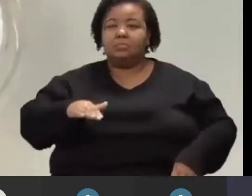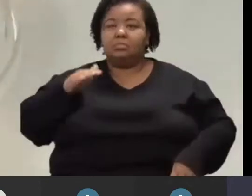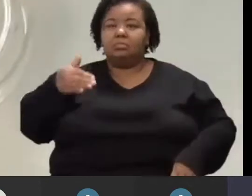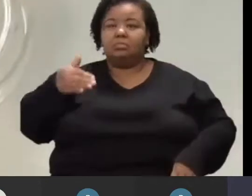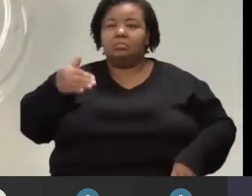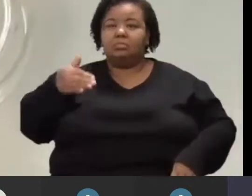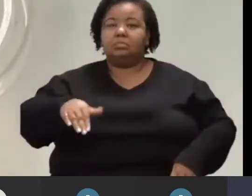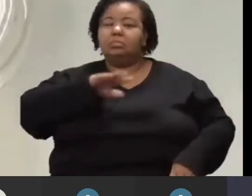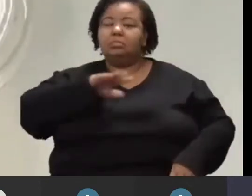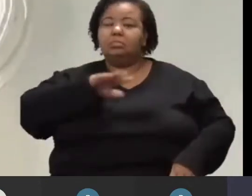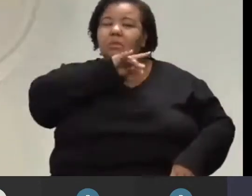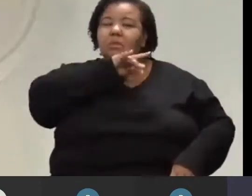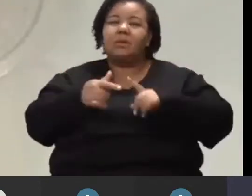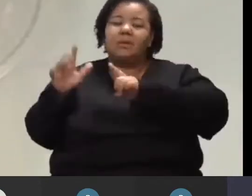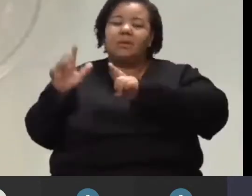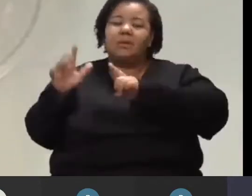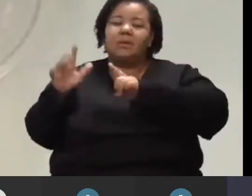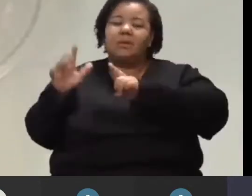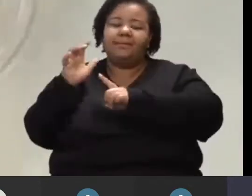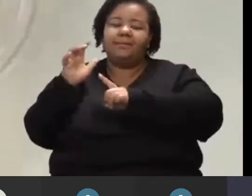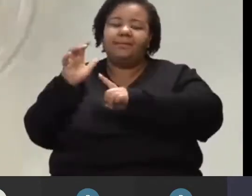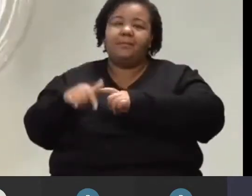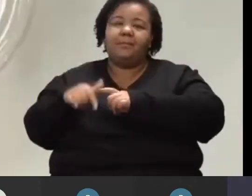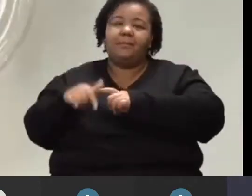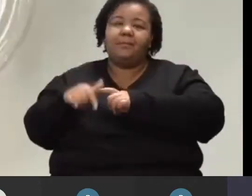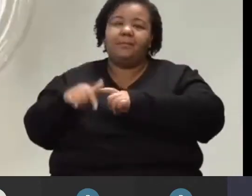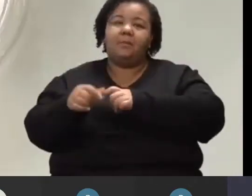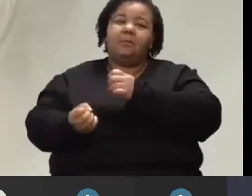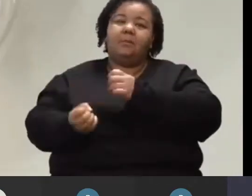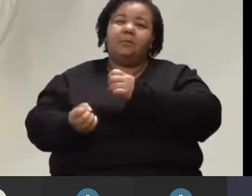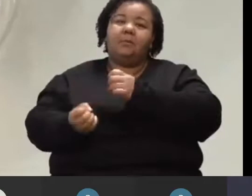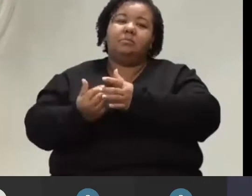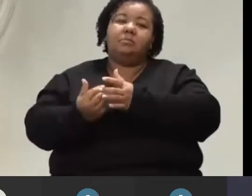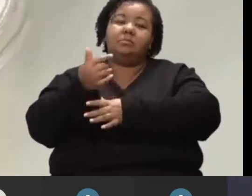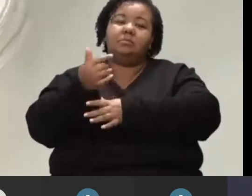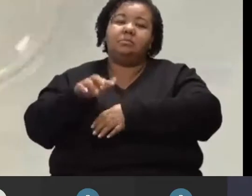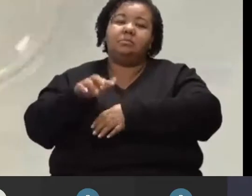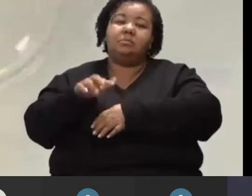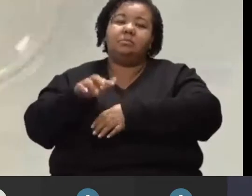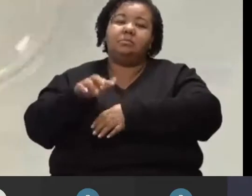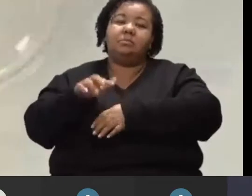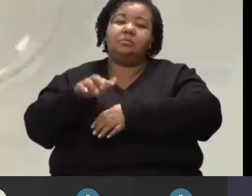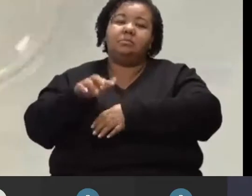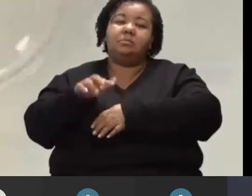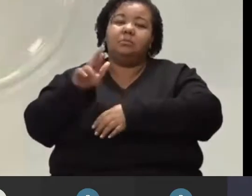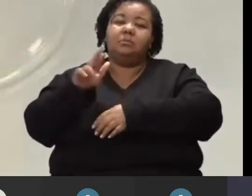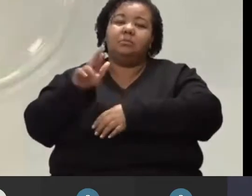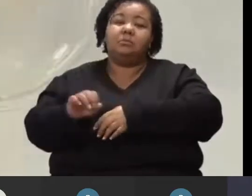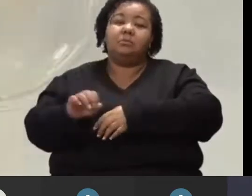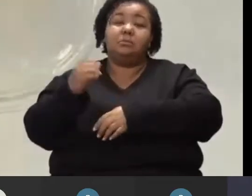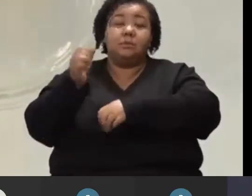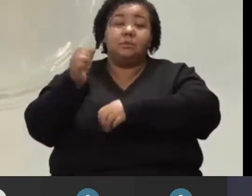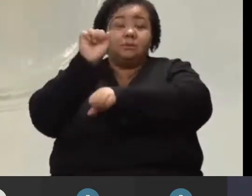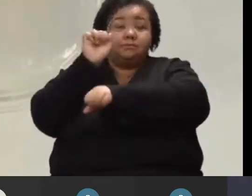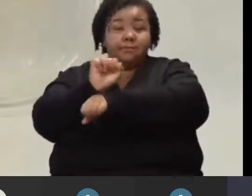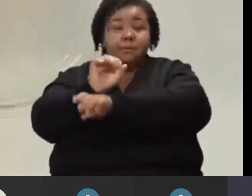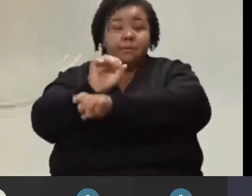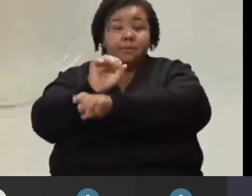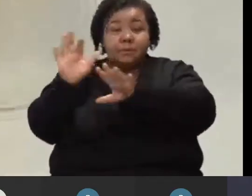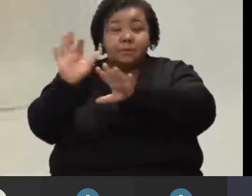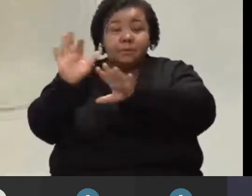elas interferem no crescimento do micro-organismo. Então, é muito importante que você espere a correta e